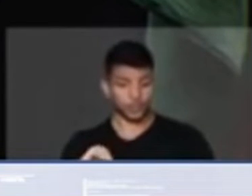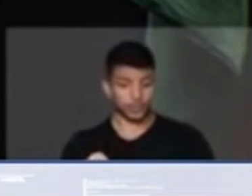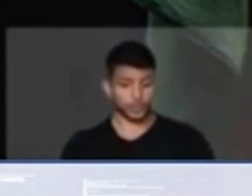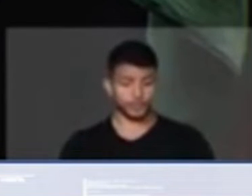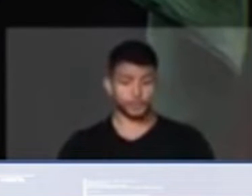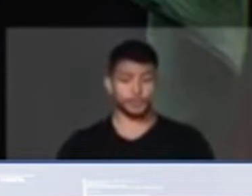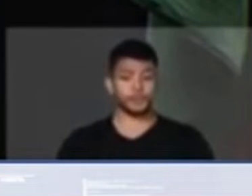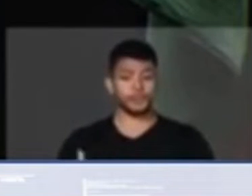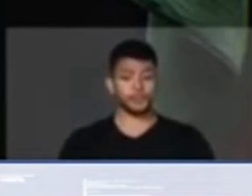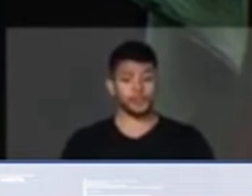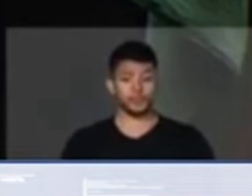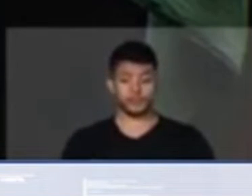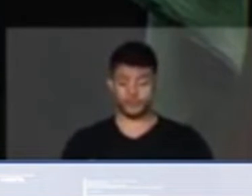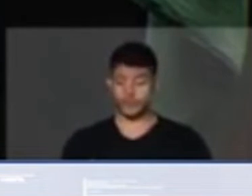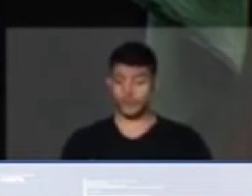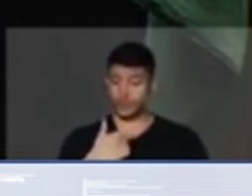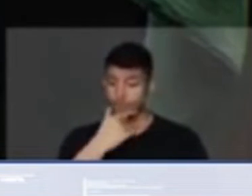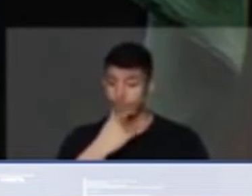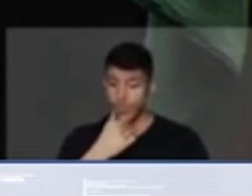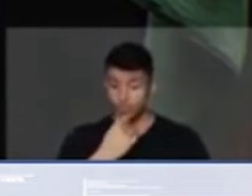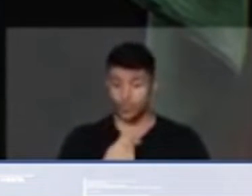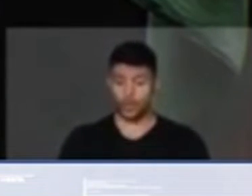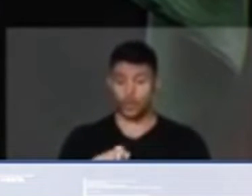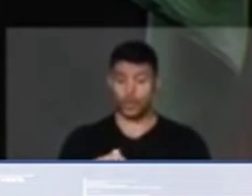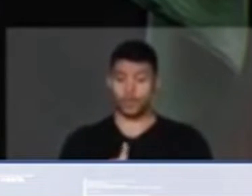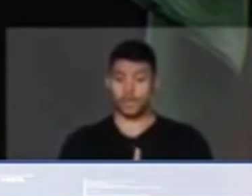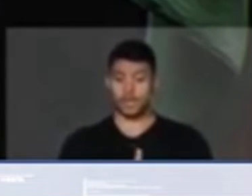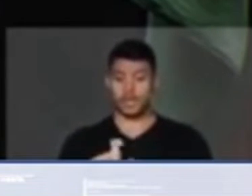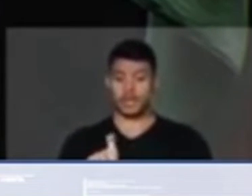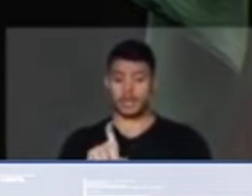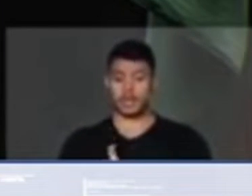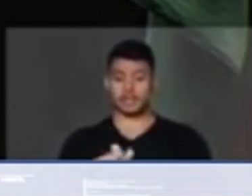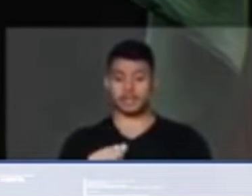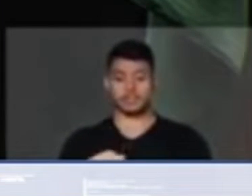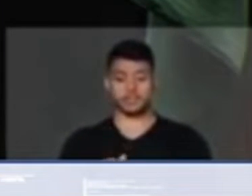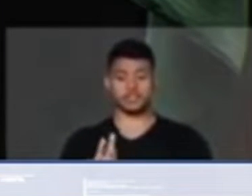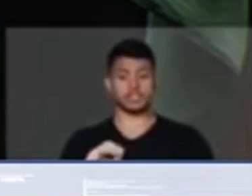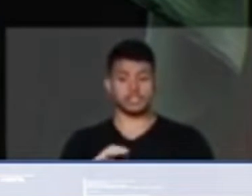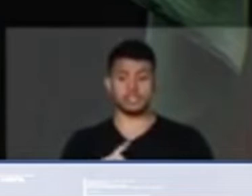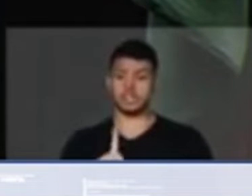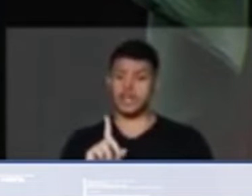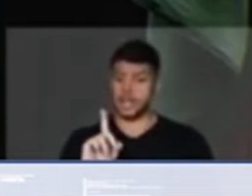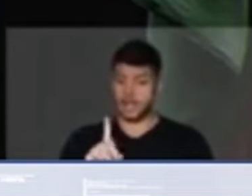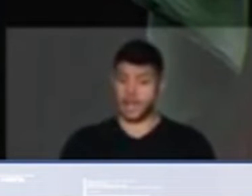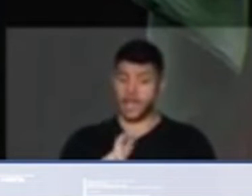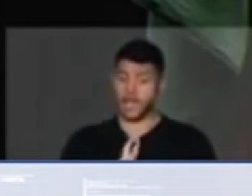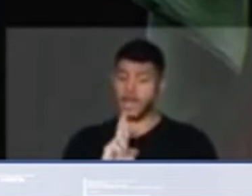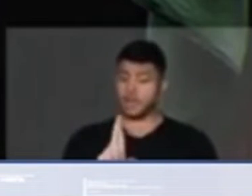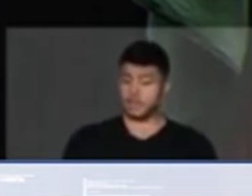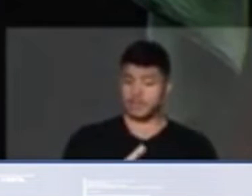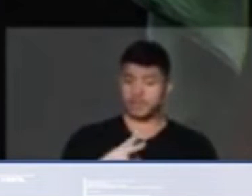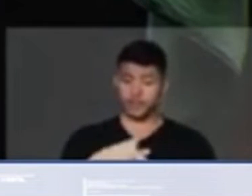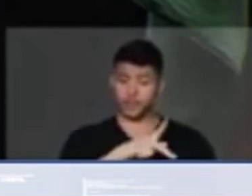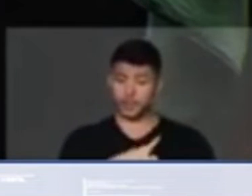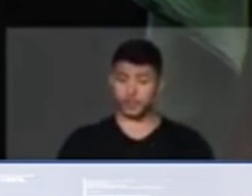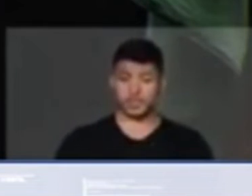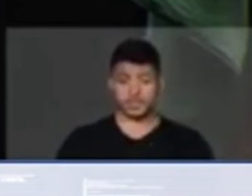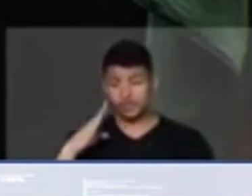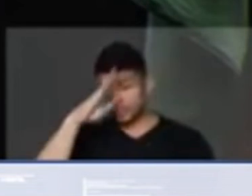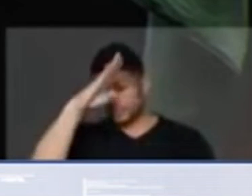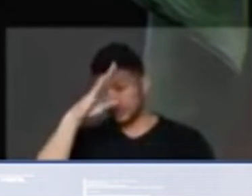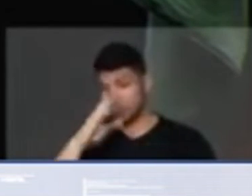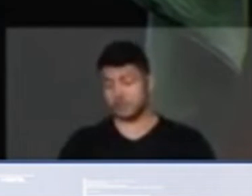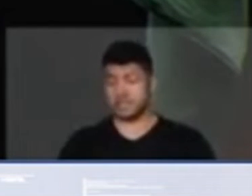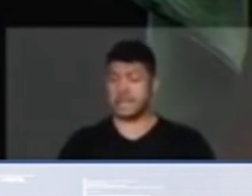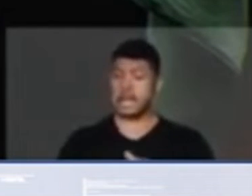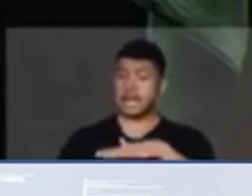Giordano falou em nome do presidente Bolsonaro. Essa Leros é uma empresa que explora jazidas de diamante e nióbio